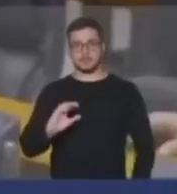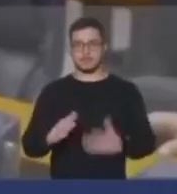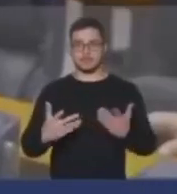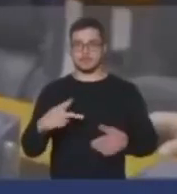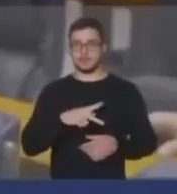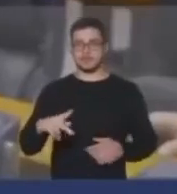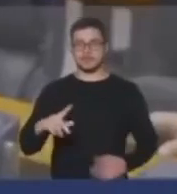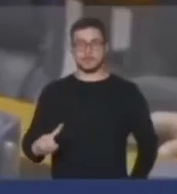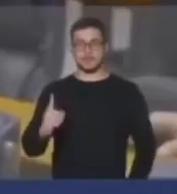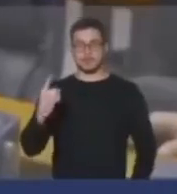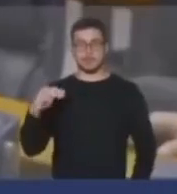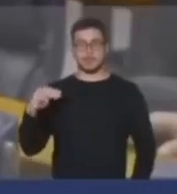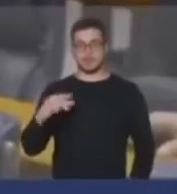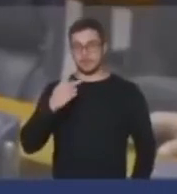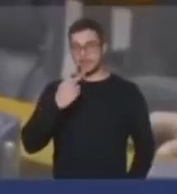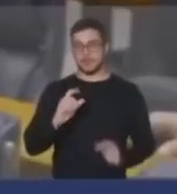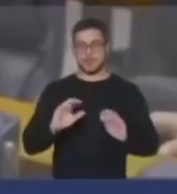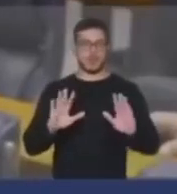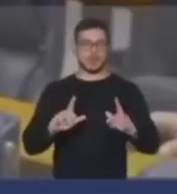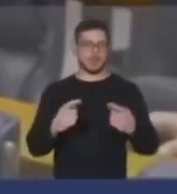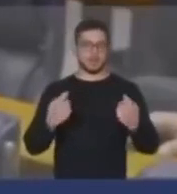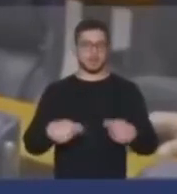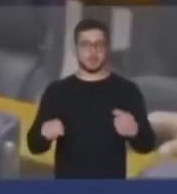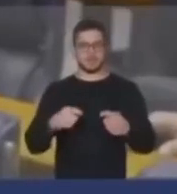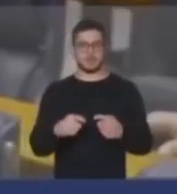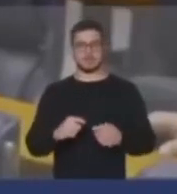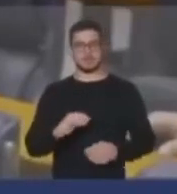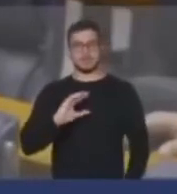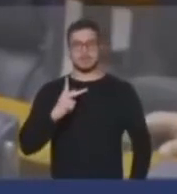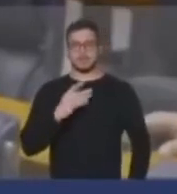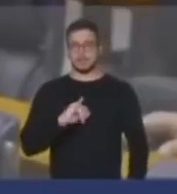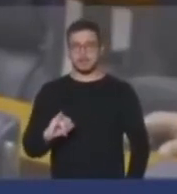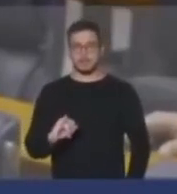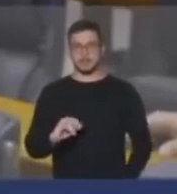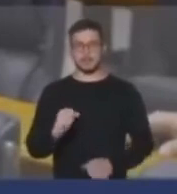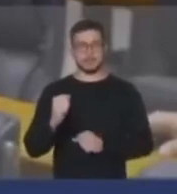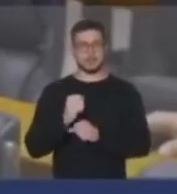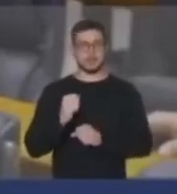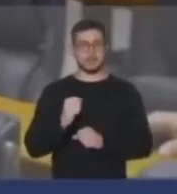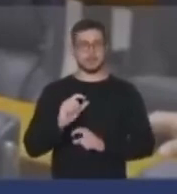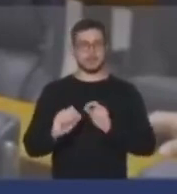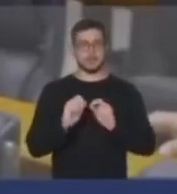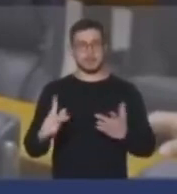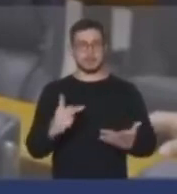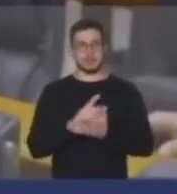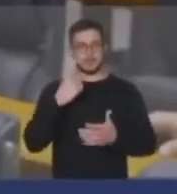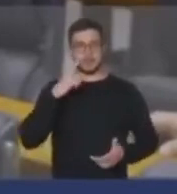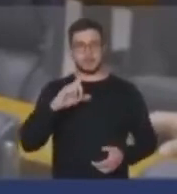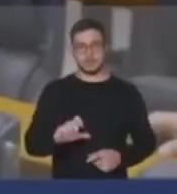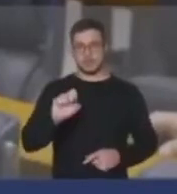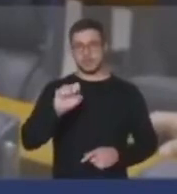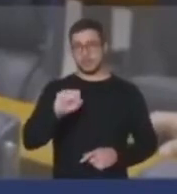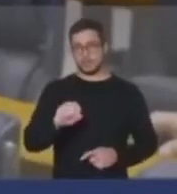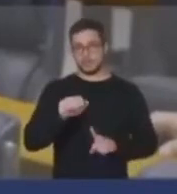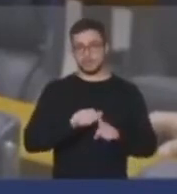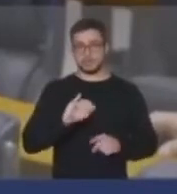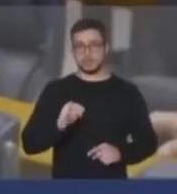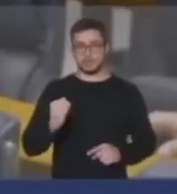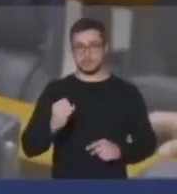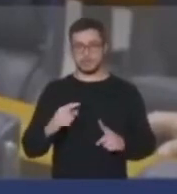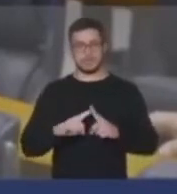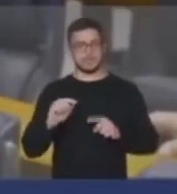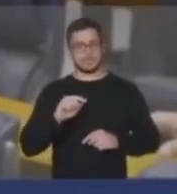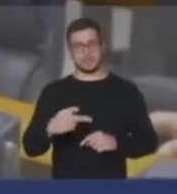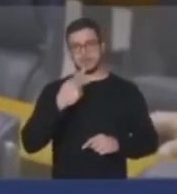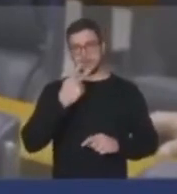Acabei de ouvir um deputado do PT dizendo que não é necessária a abertura de uma CPI para se fazer a apuração daqueles atos de 8 de janeiro. Só que eles dizem que foi o maior escândalo, um atentado